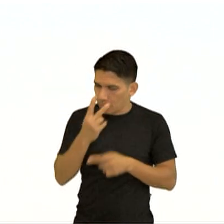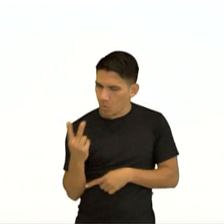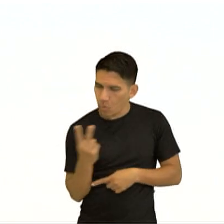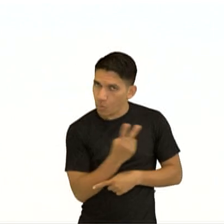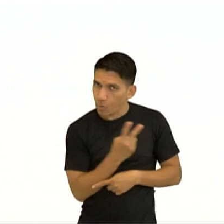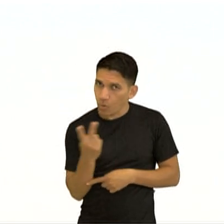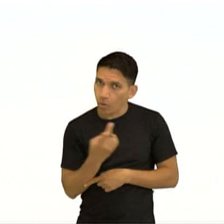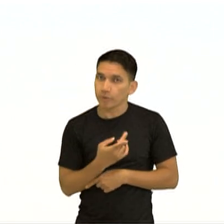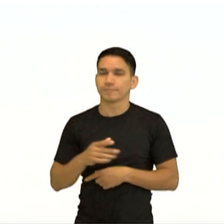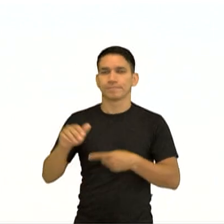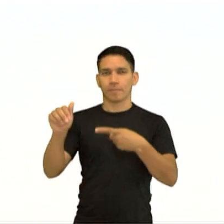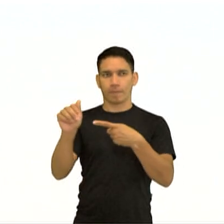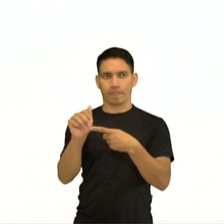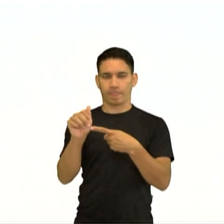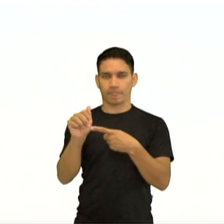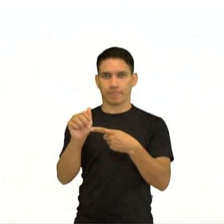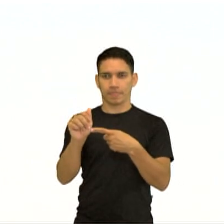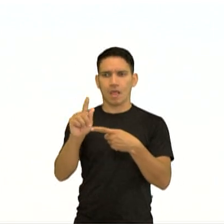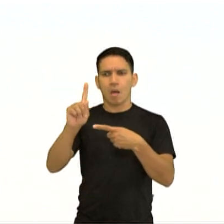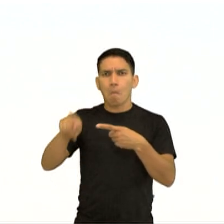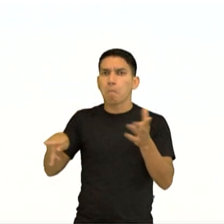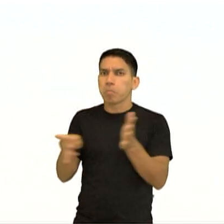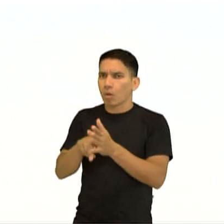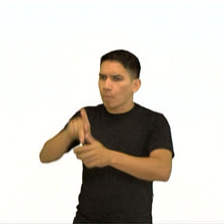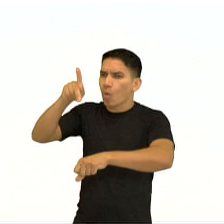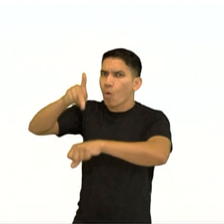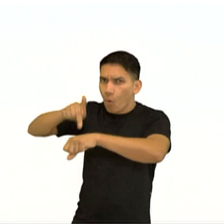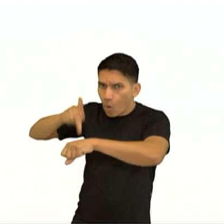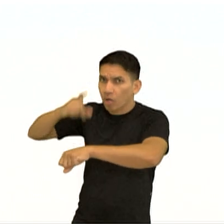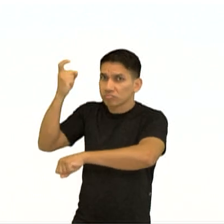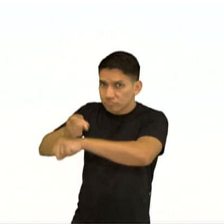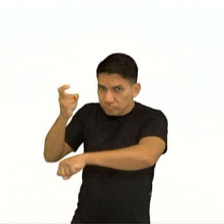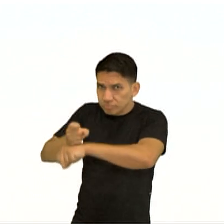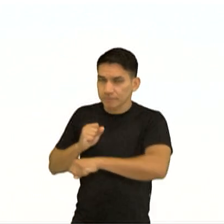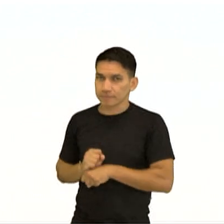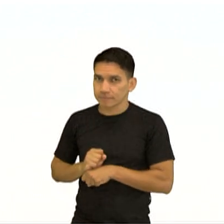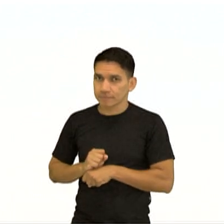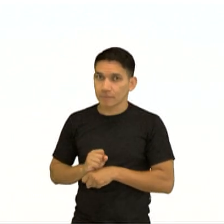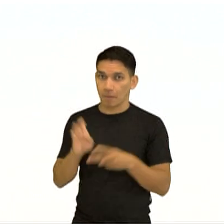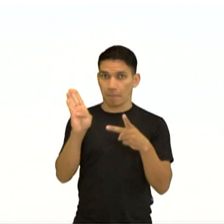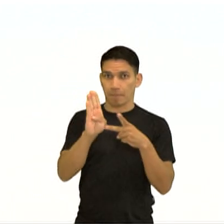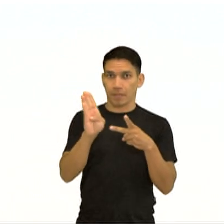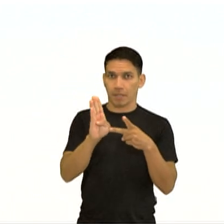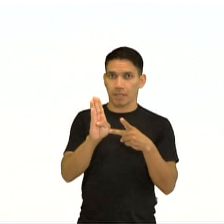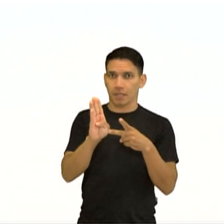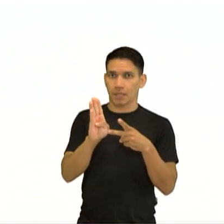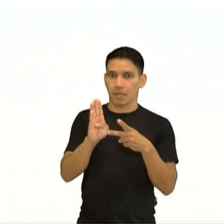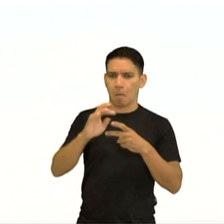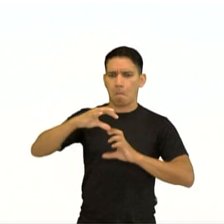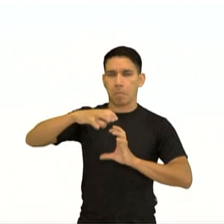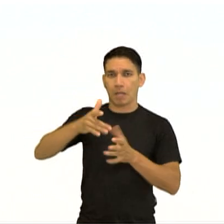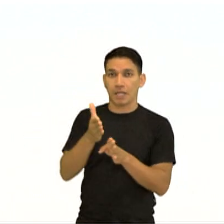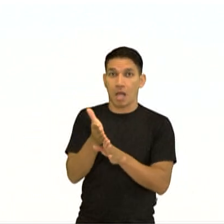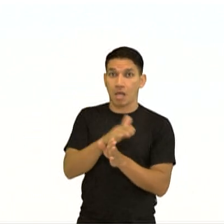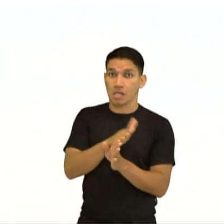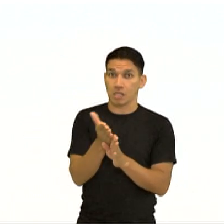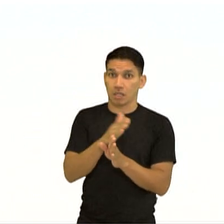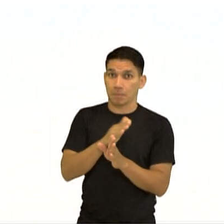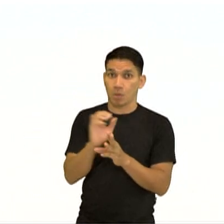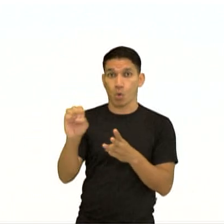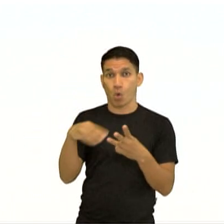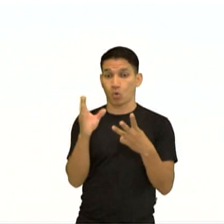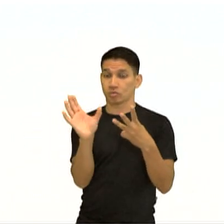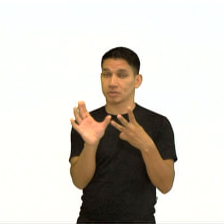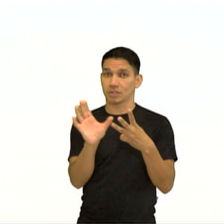ó. Letra A, planetas rochosos. Letra B, planetas híbridos. Ou letra